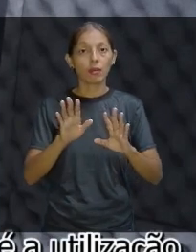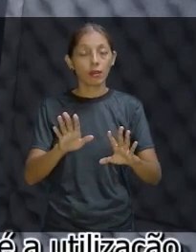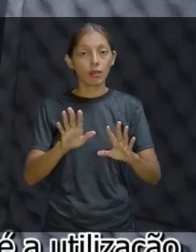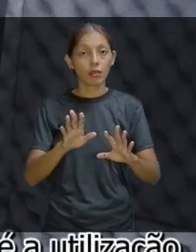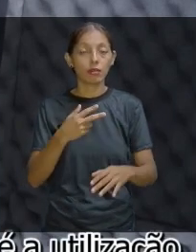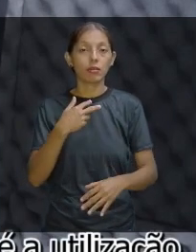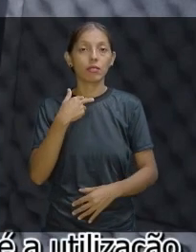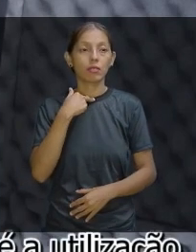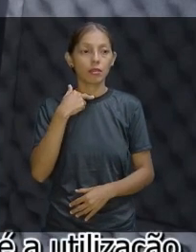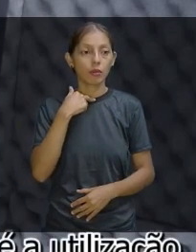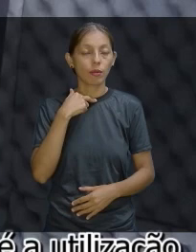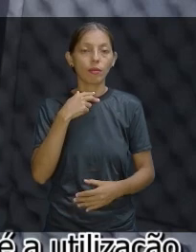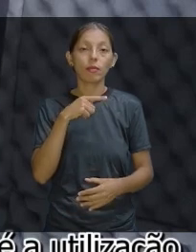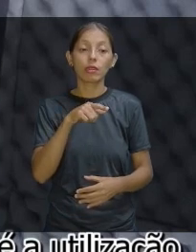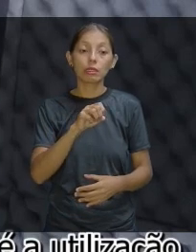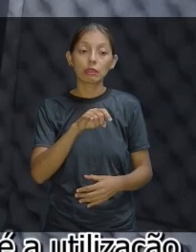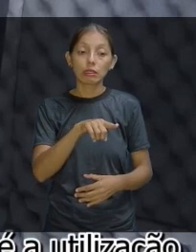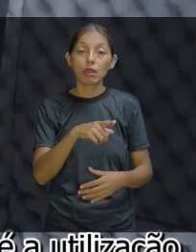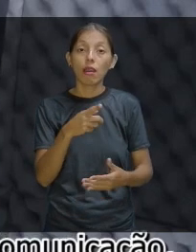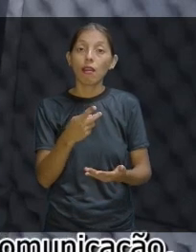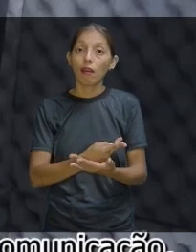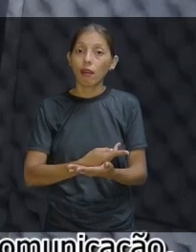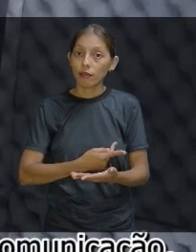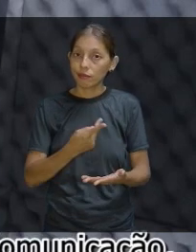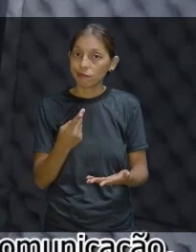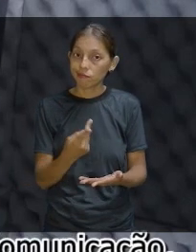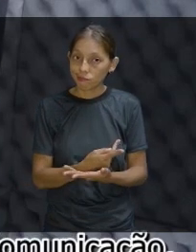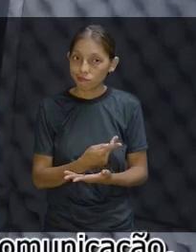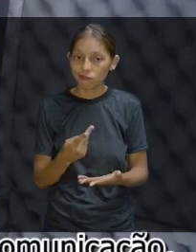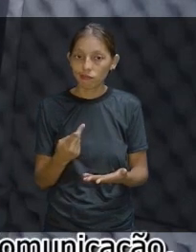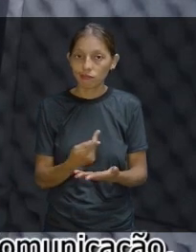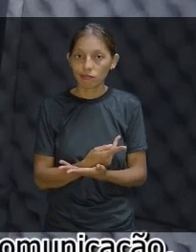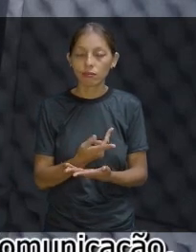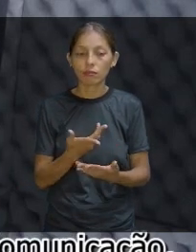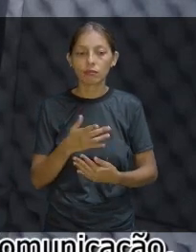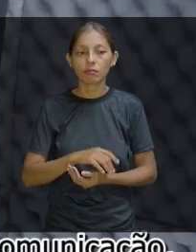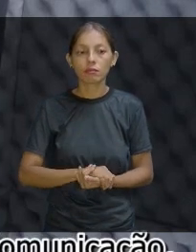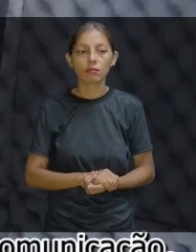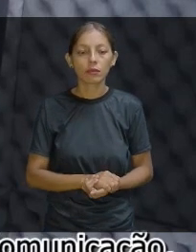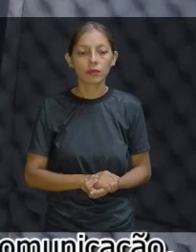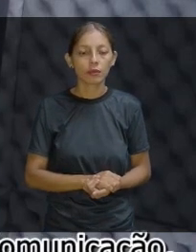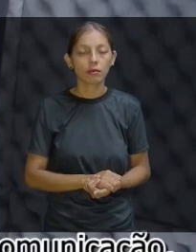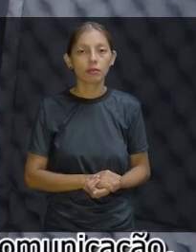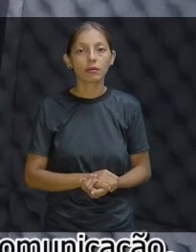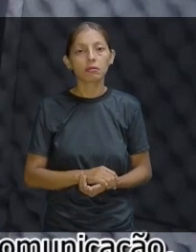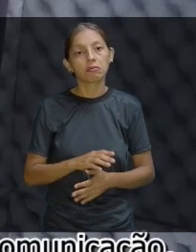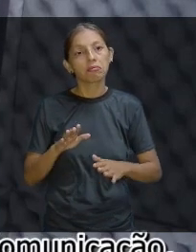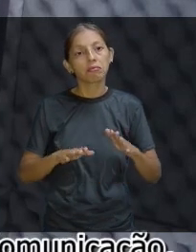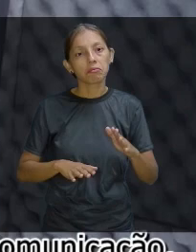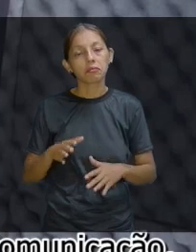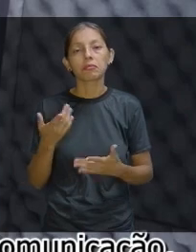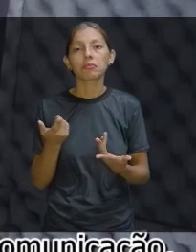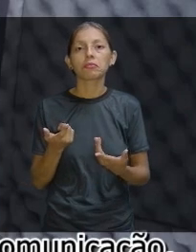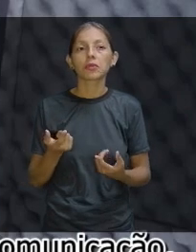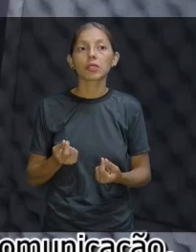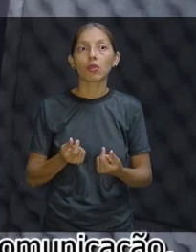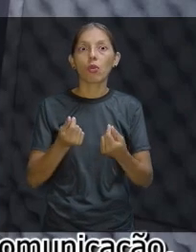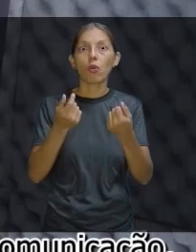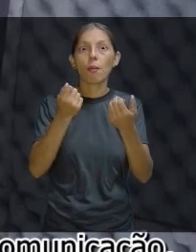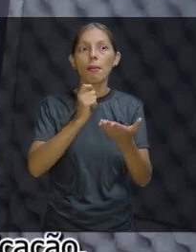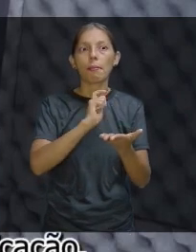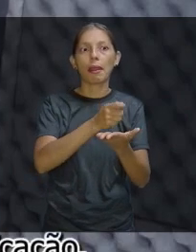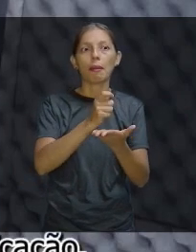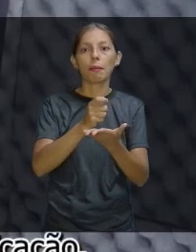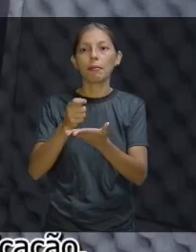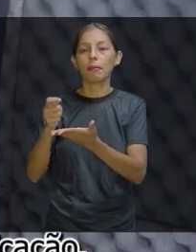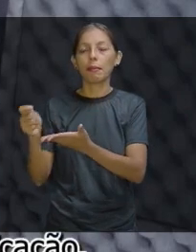uso indevido desses meios, é a utilização do poder econômico ou político ou indevido